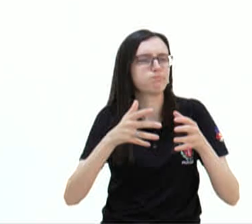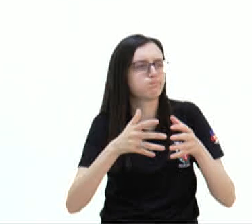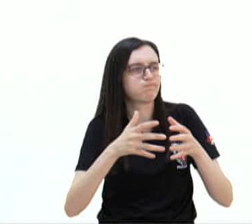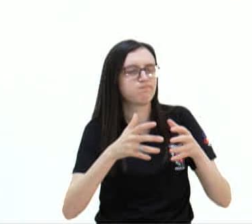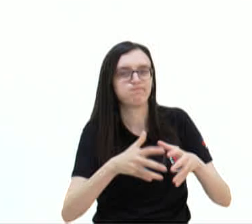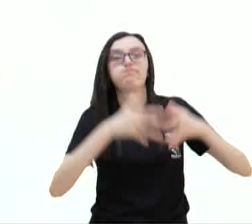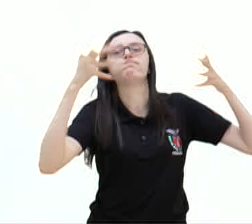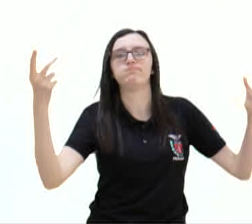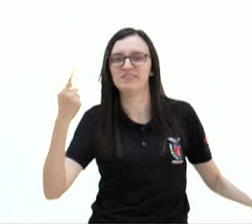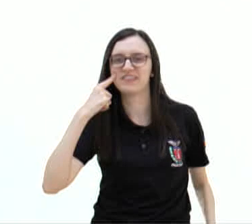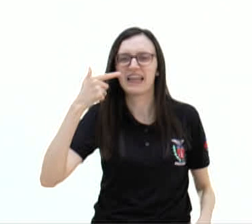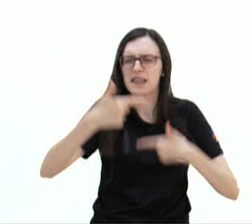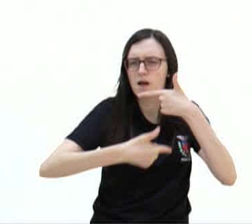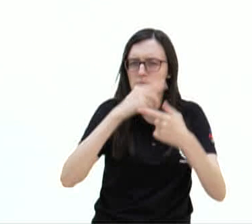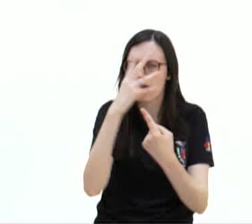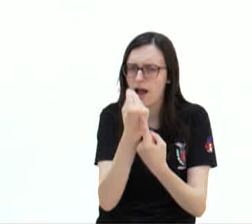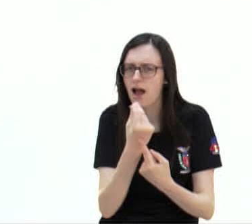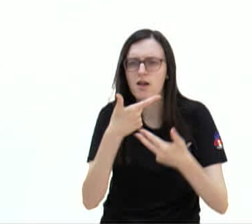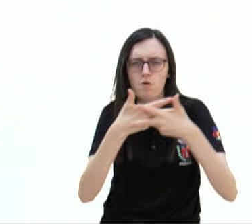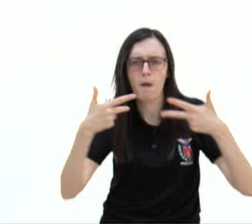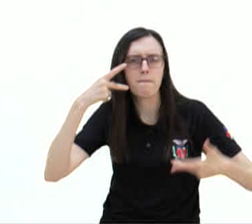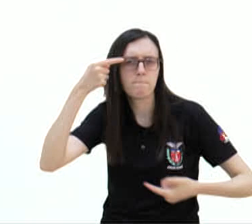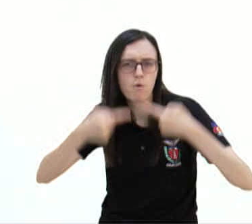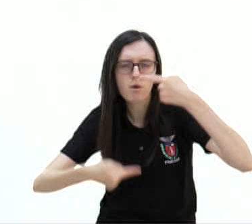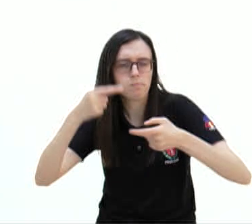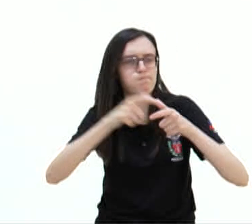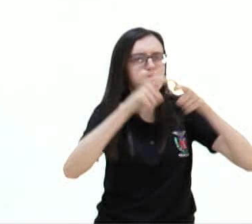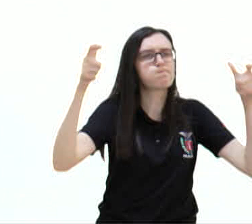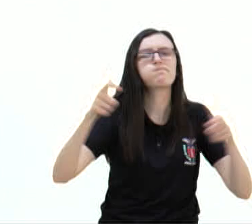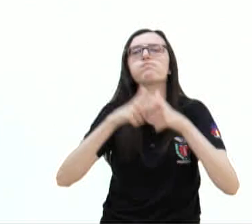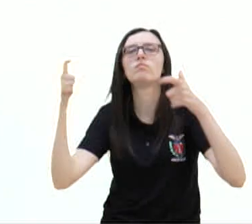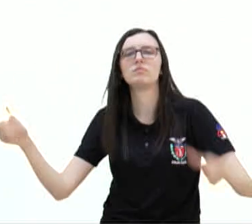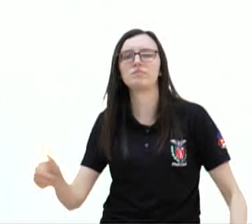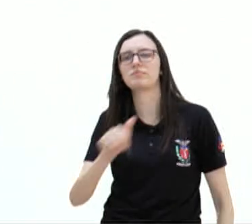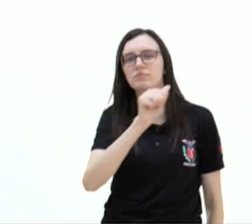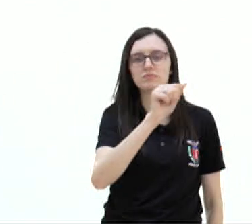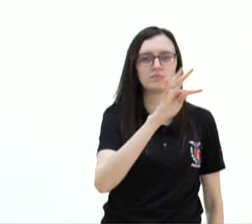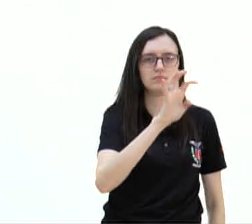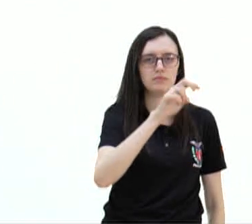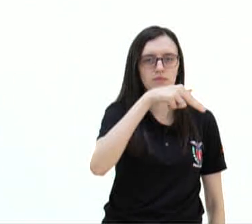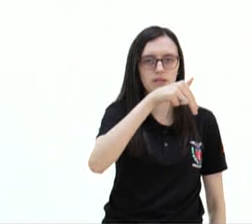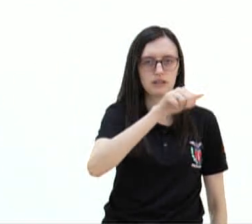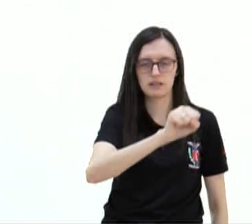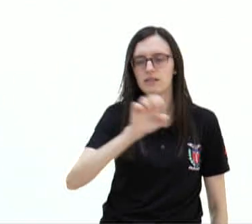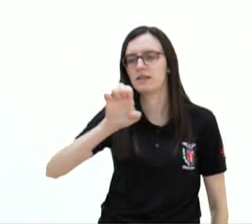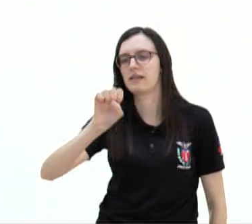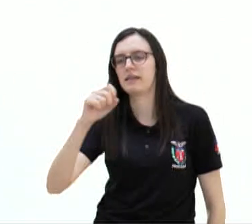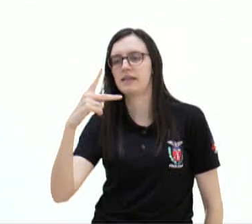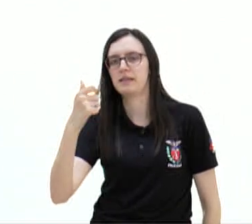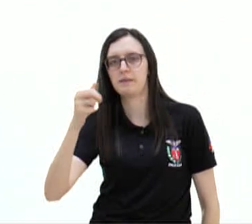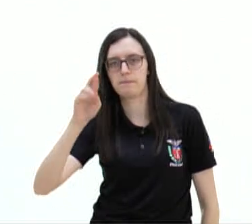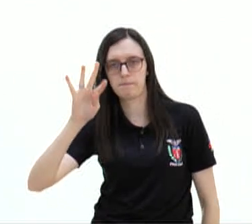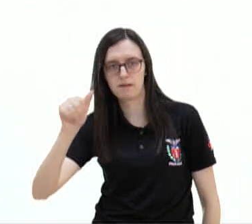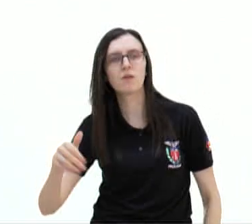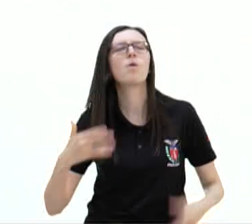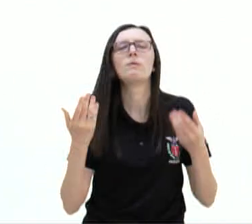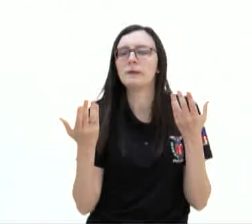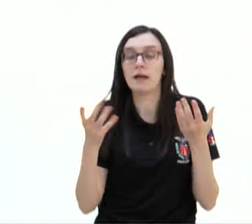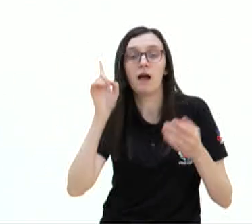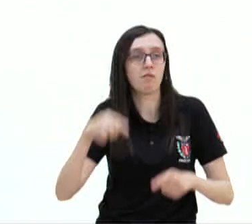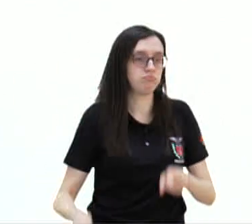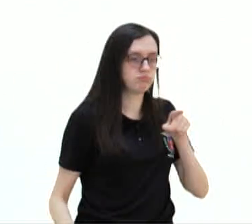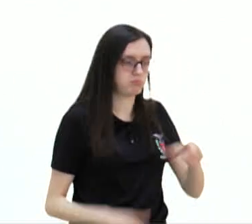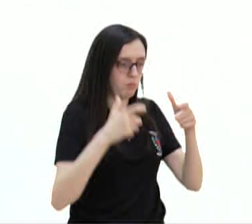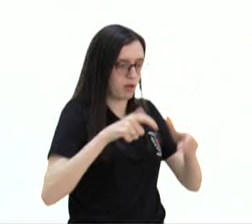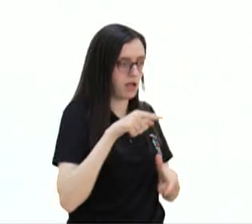para o trabalho artístico e político são as cidades de Atenas e Esparta. Não tem como. Atenas está localizada aqui